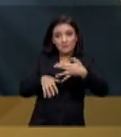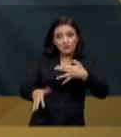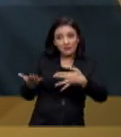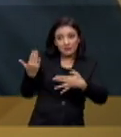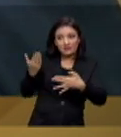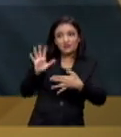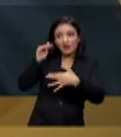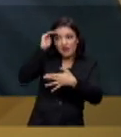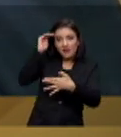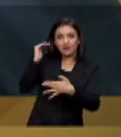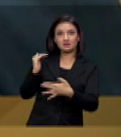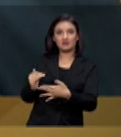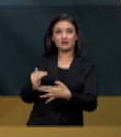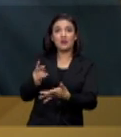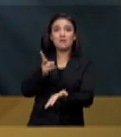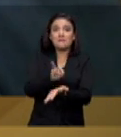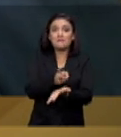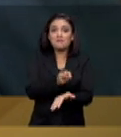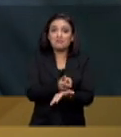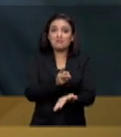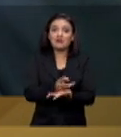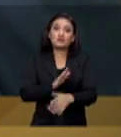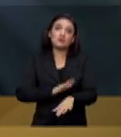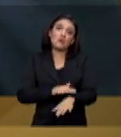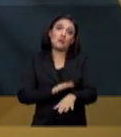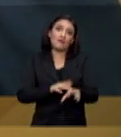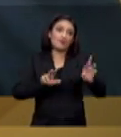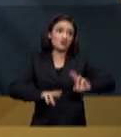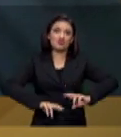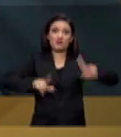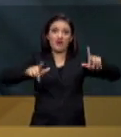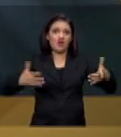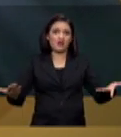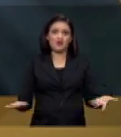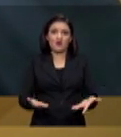mesmo na situação incomum que se vive,